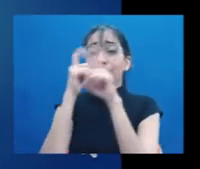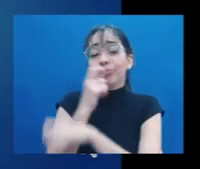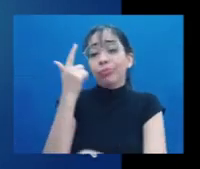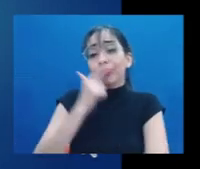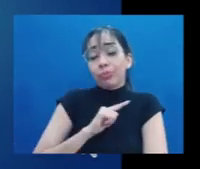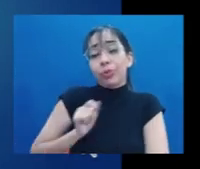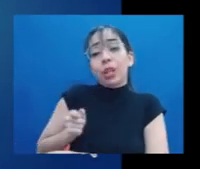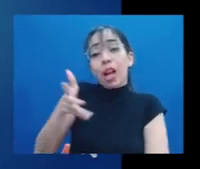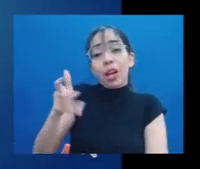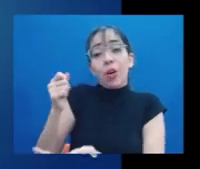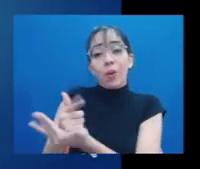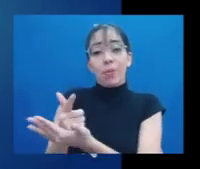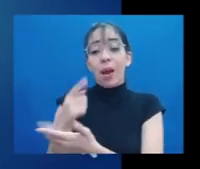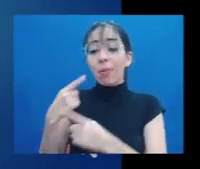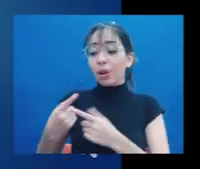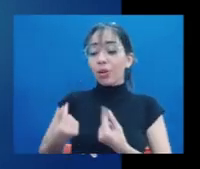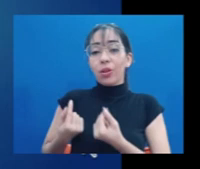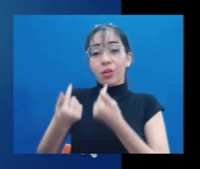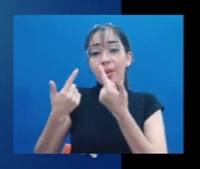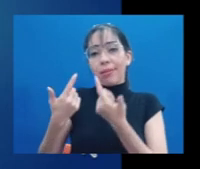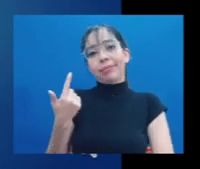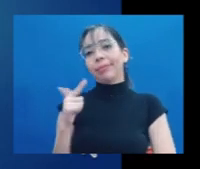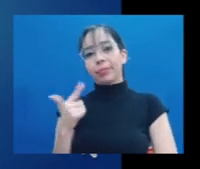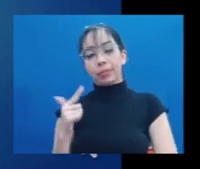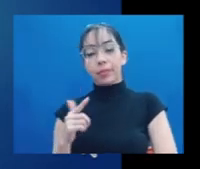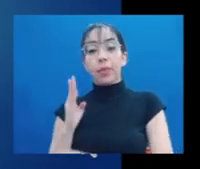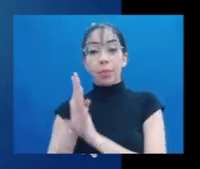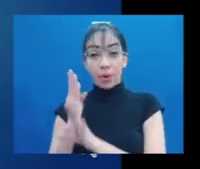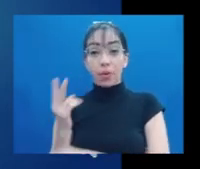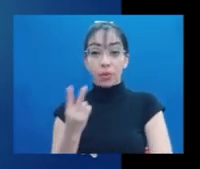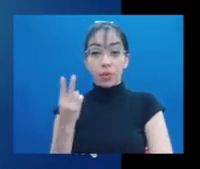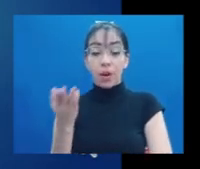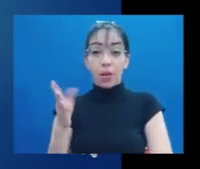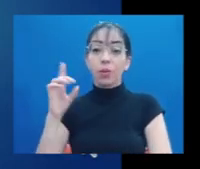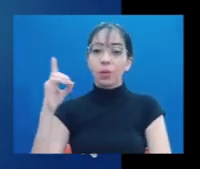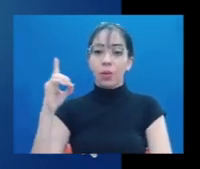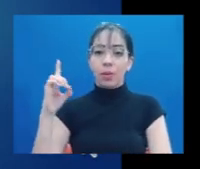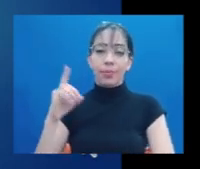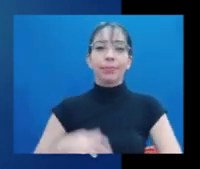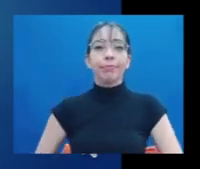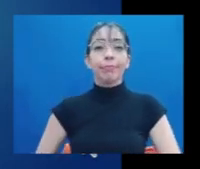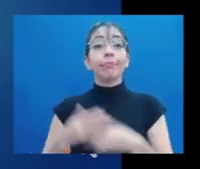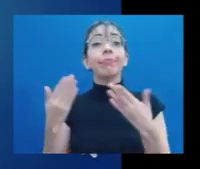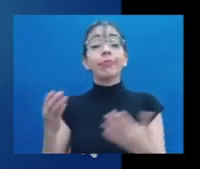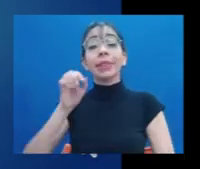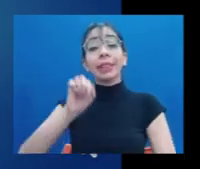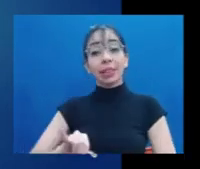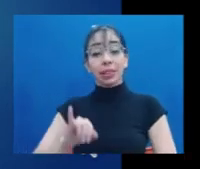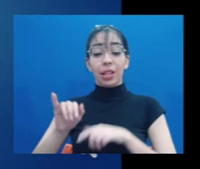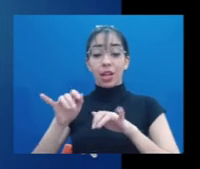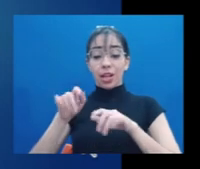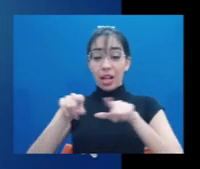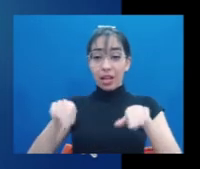dólares, depende, gente, da capacidade. Então, é o volume da geladeira, mesmo da geladeira doméstica, vocês sabem que tem geladeira com volumes aí diferentes. E,